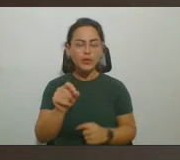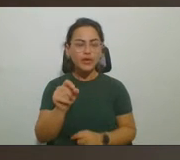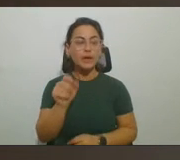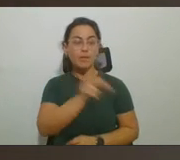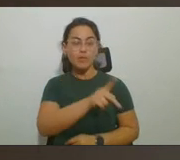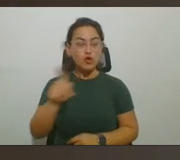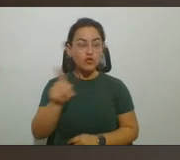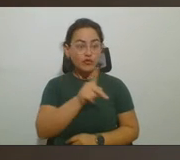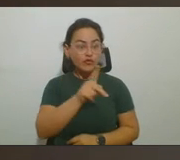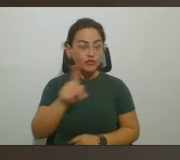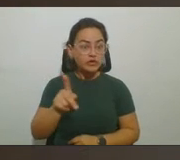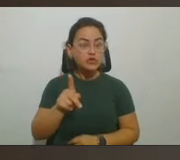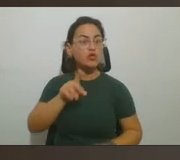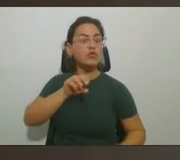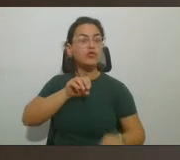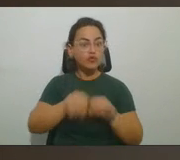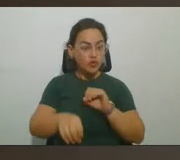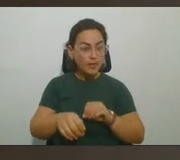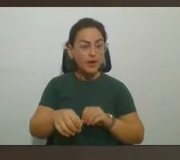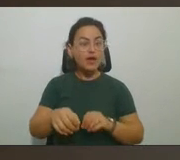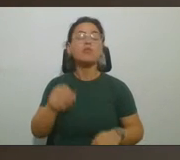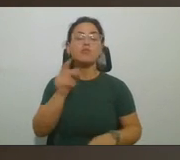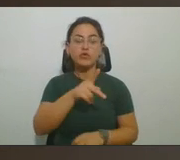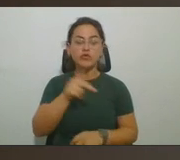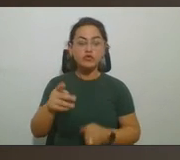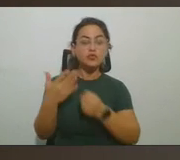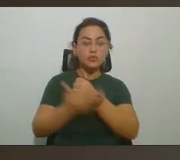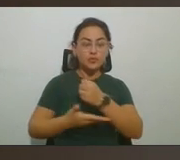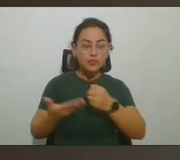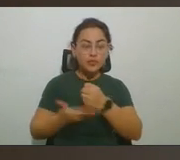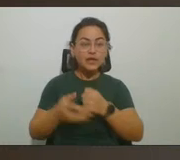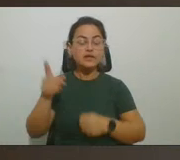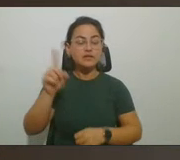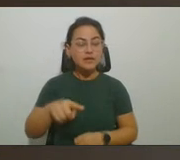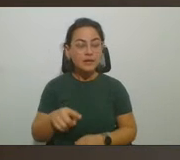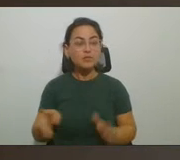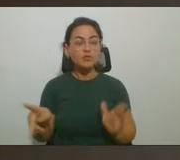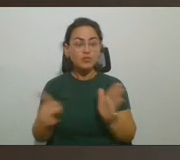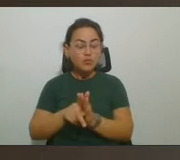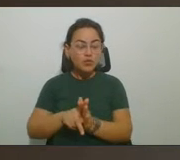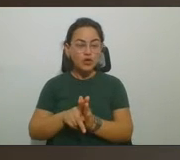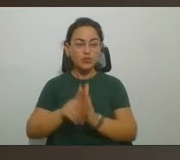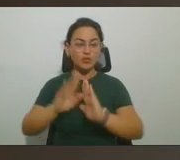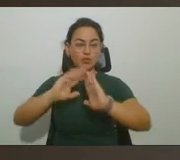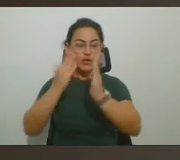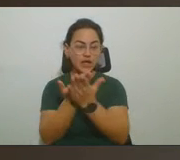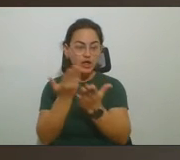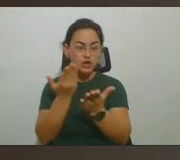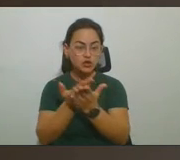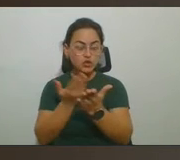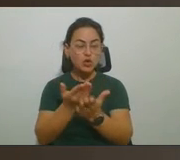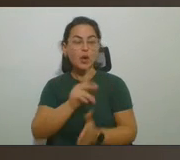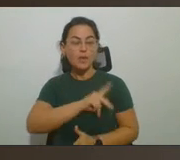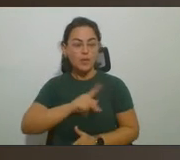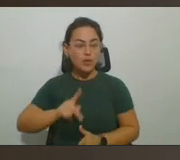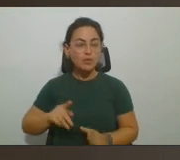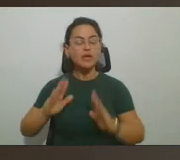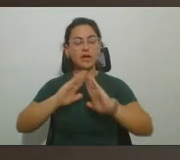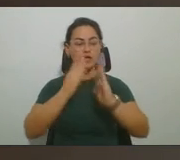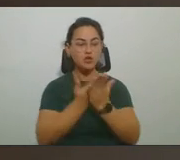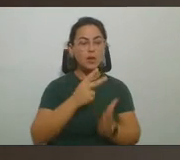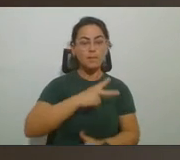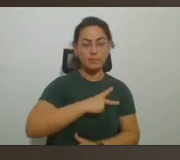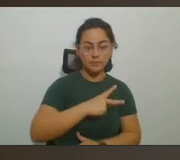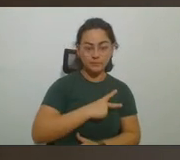que atuam na educação básica das redes públicas e privadas, recebê-los e abrir as